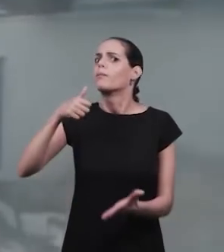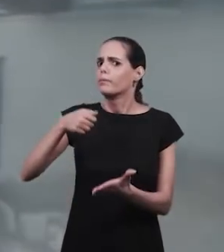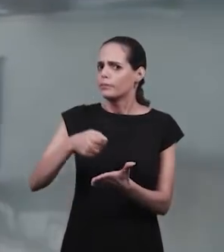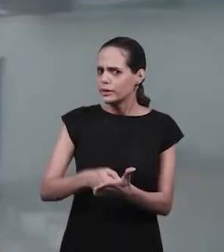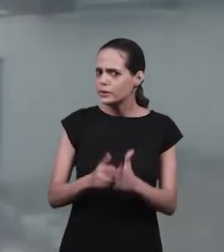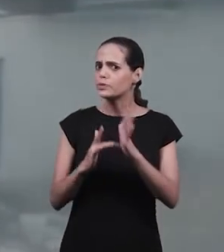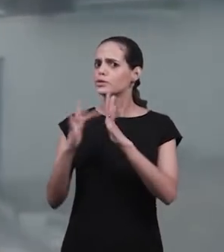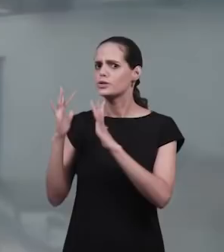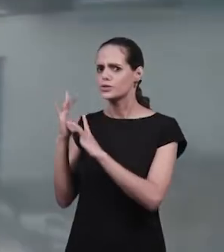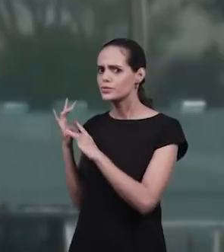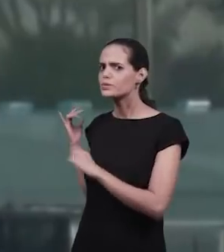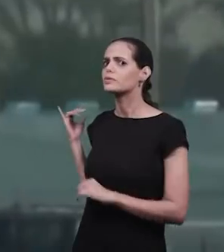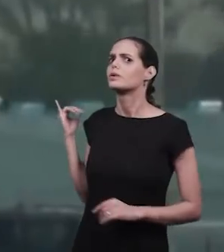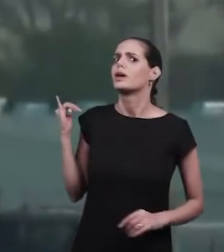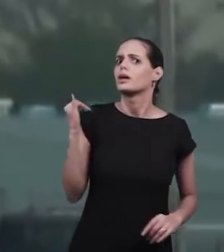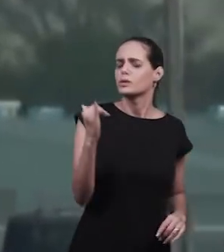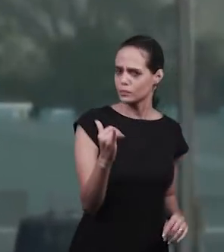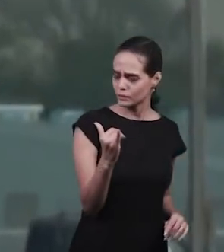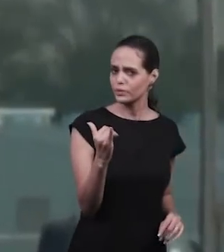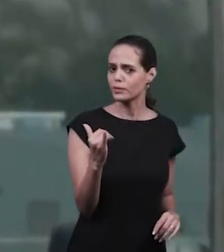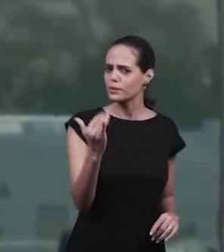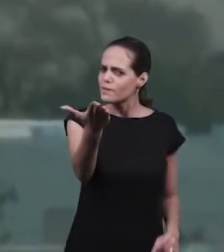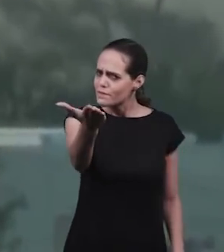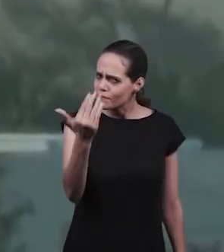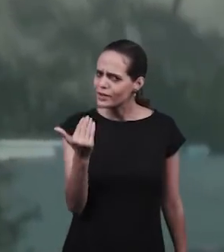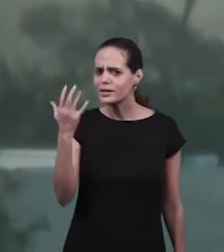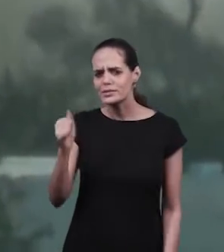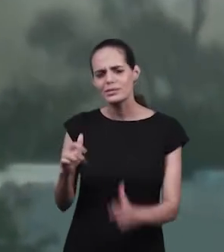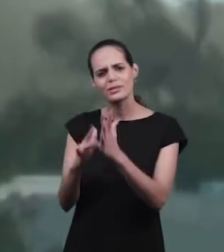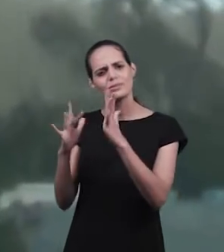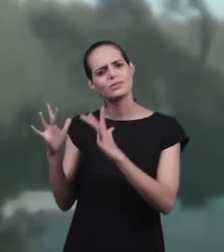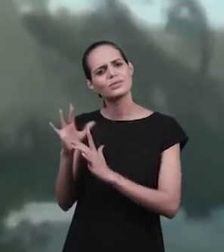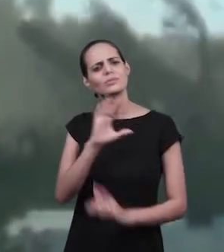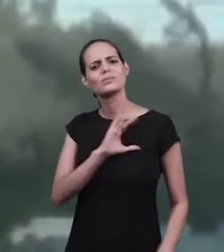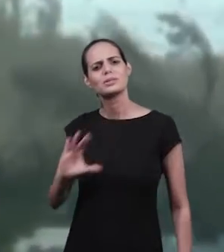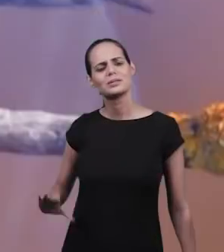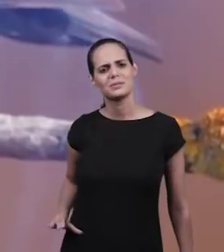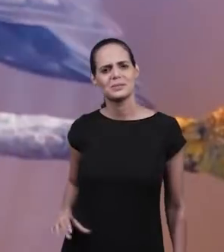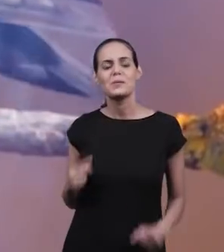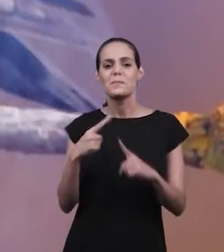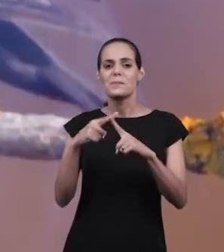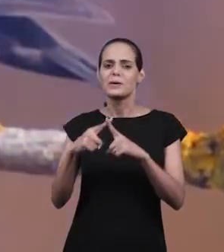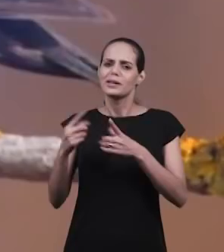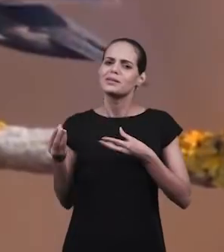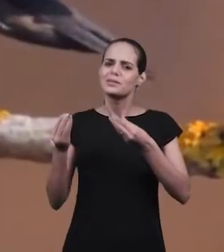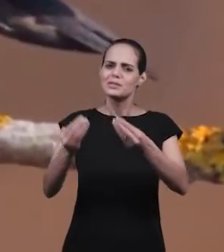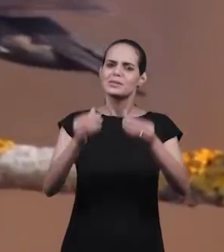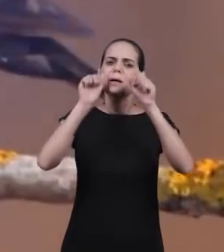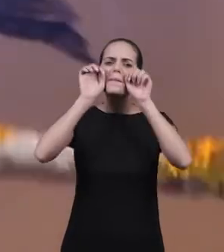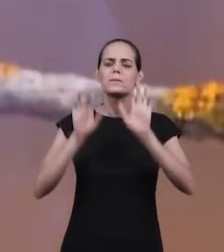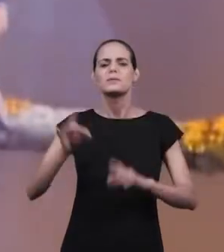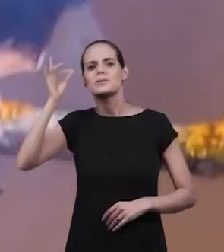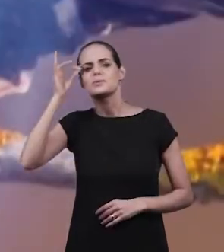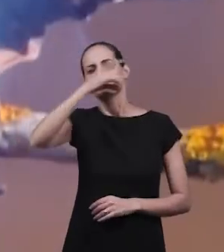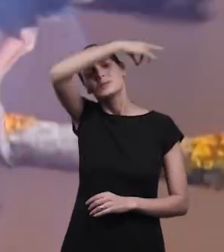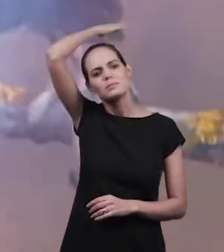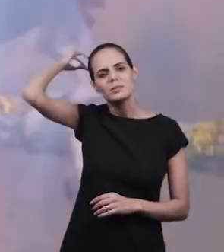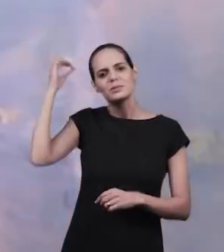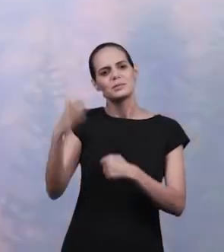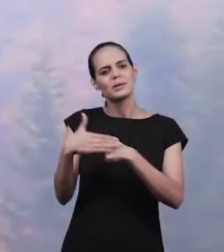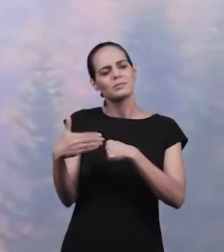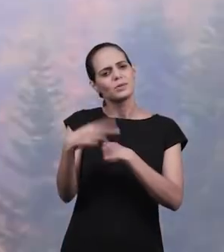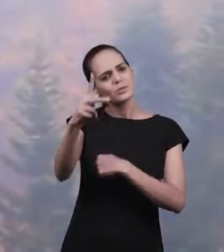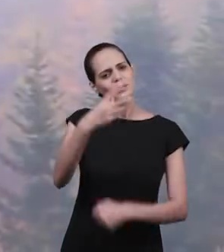nos declarando que vai se passando o que Jesus falou. Venha Cristo que Ele te reveste com o